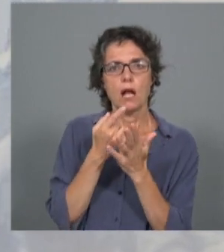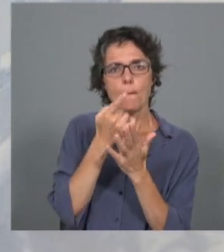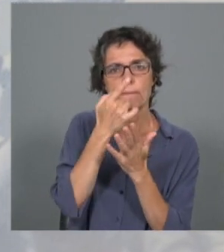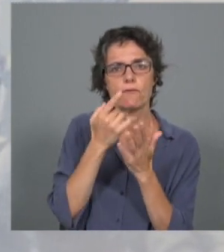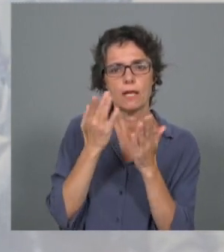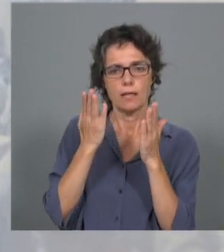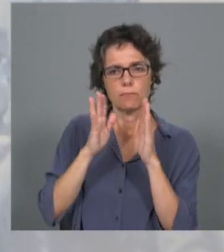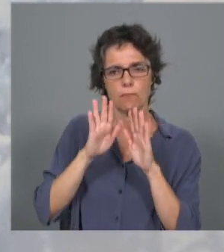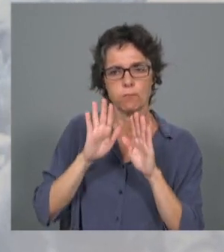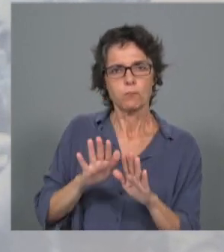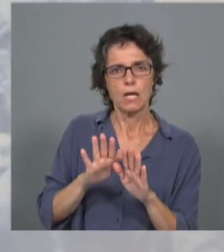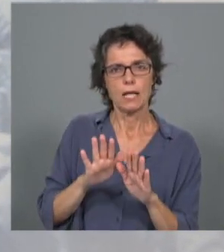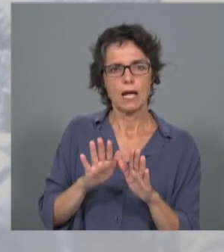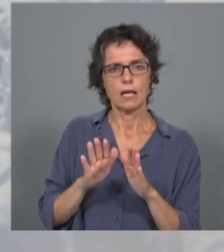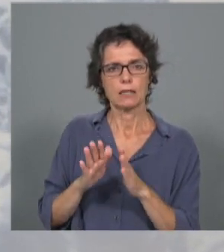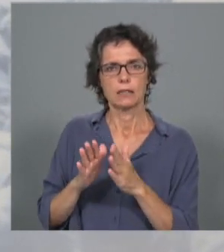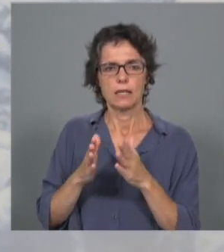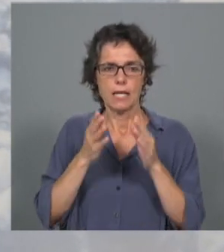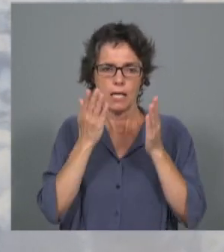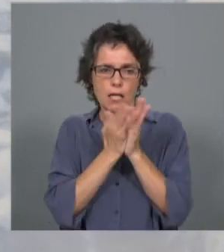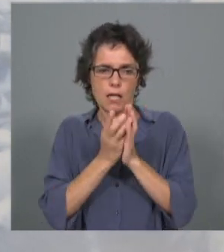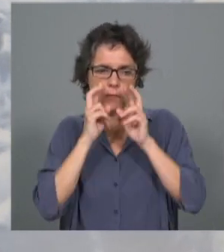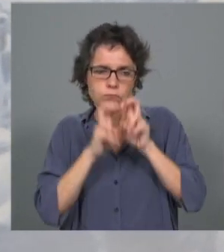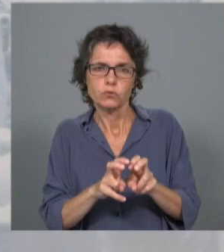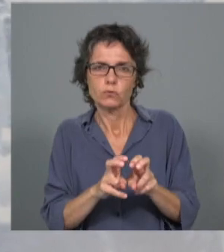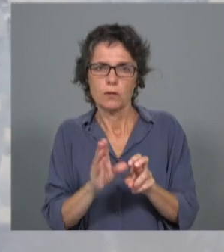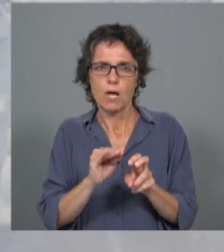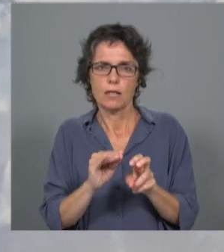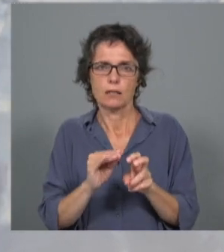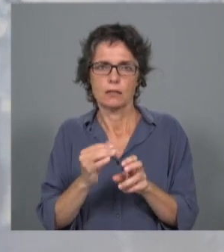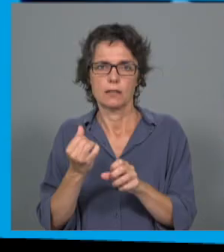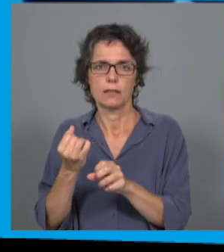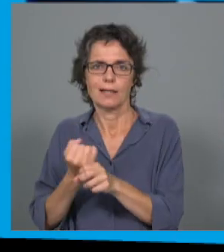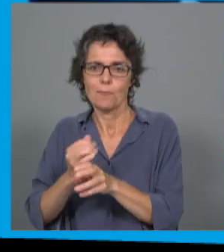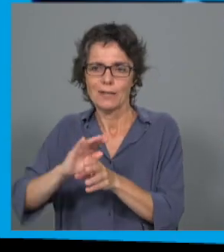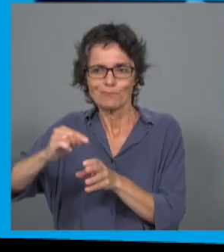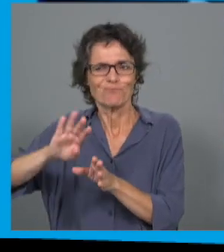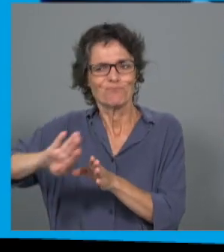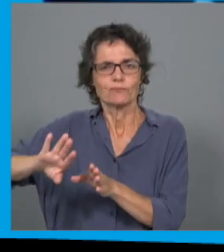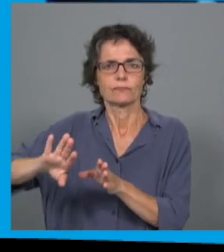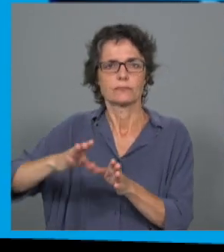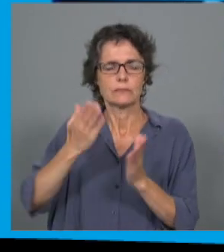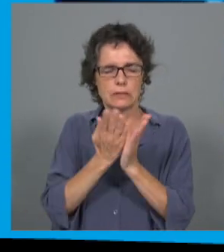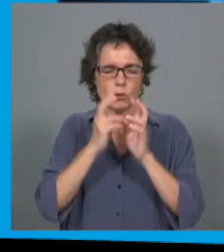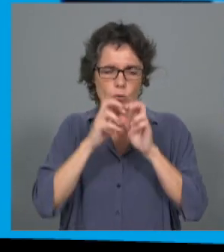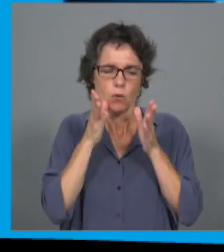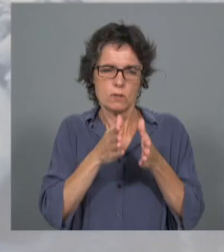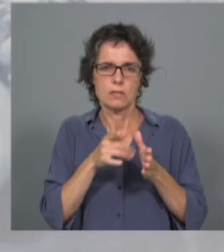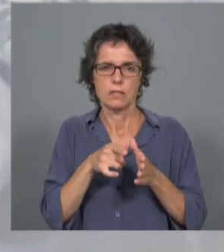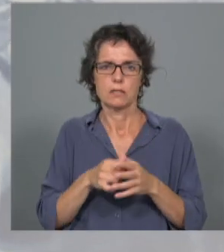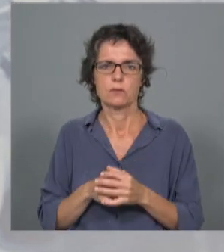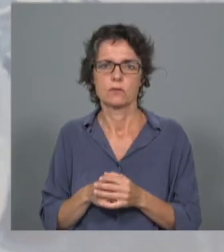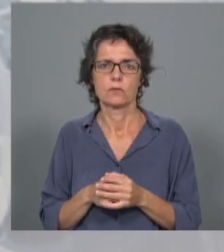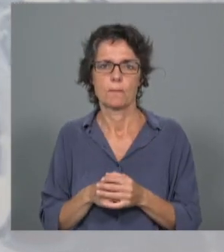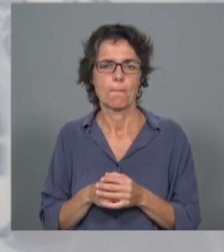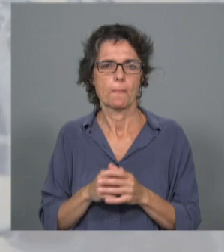serviço pastoral, mas investirem, lá está, no conhecimento. Isso torna as respostas depois de forma mais... as respostas que são dadas